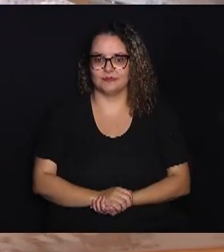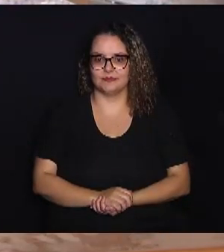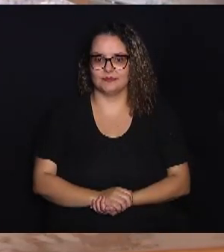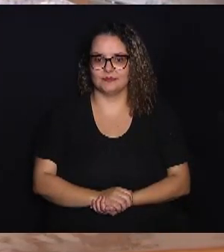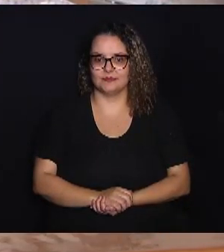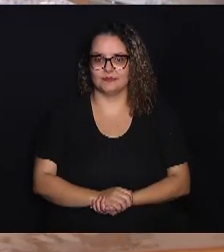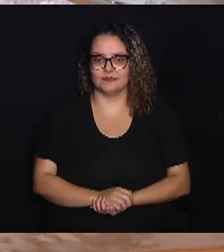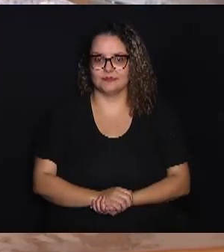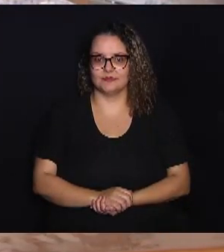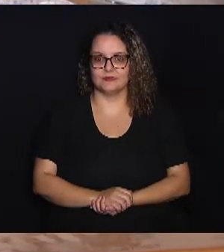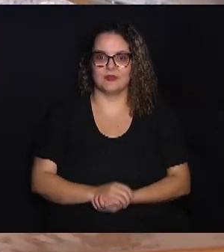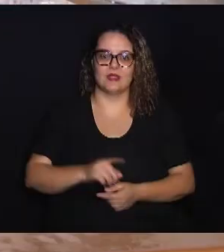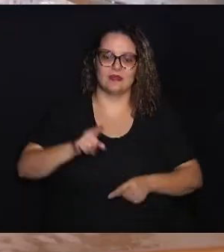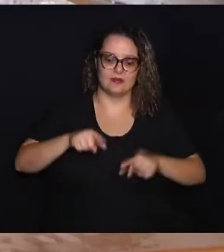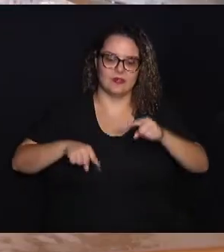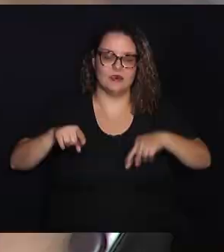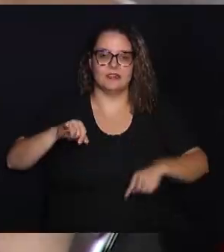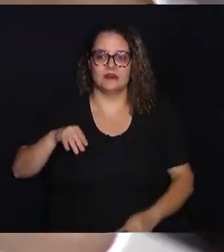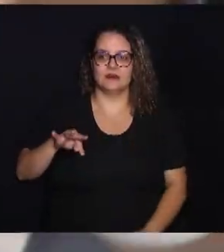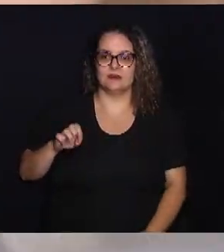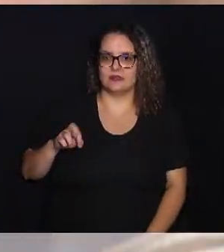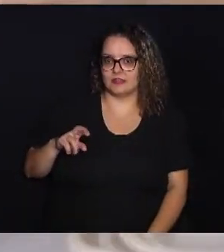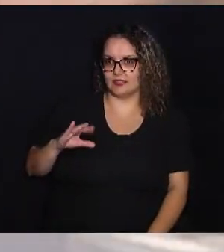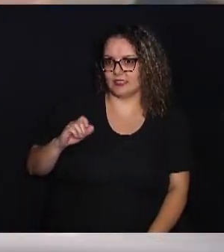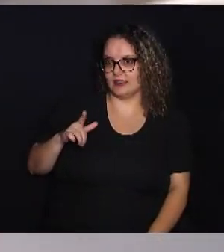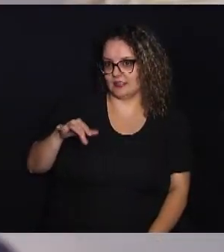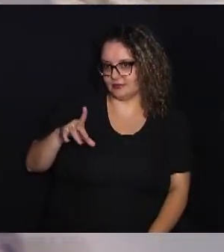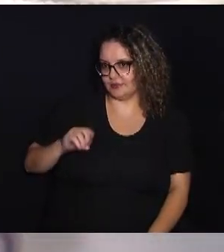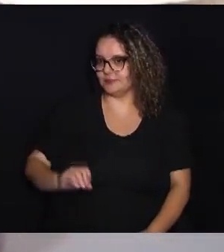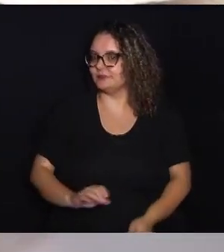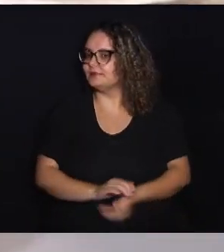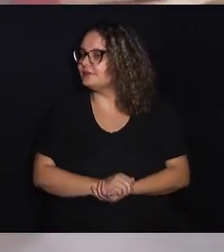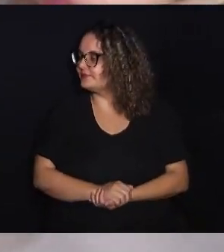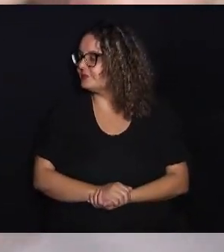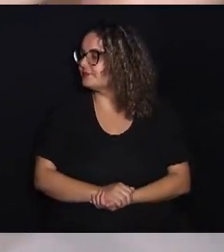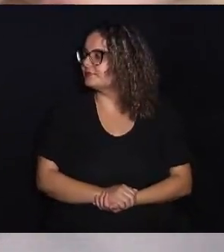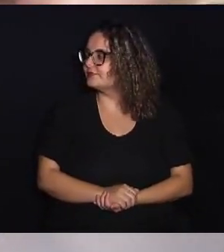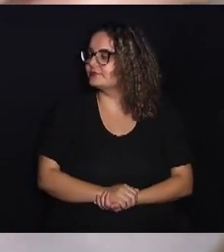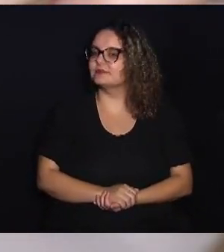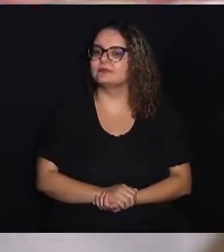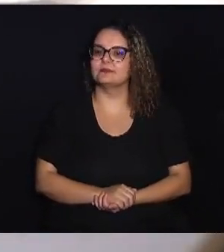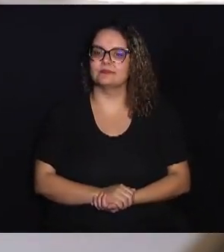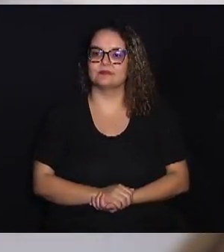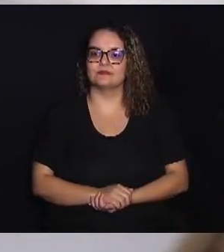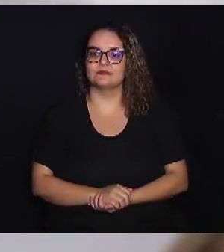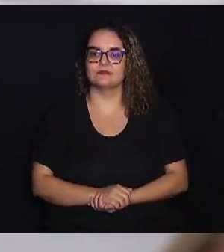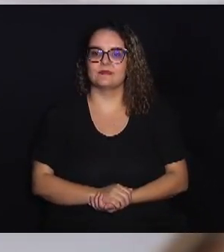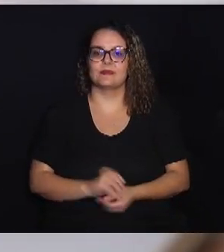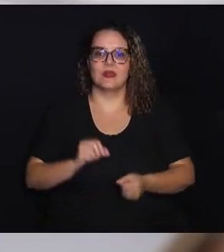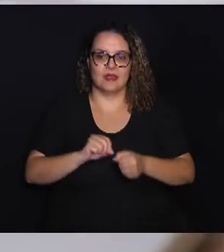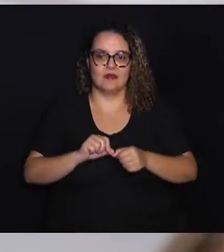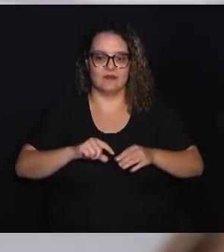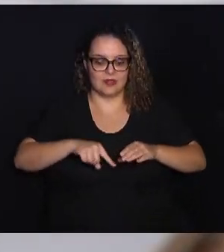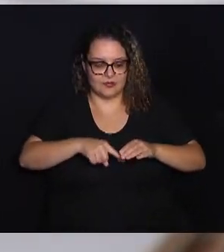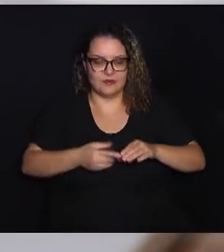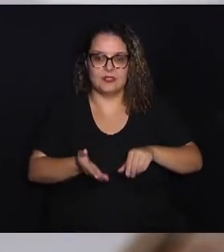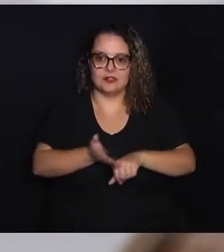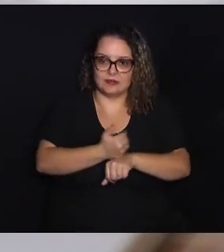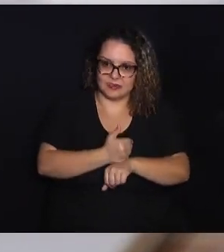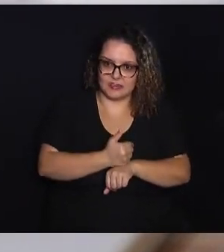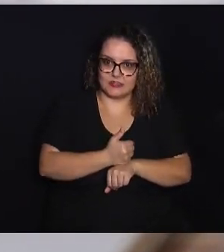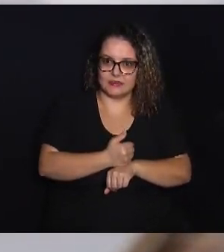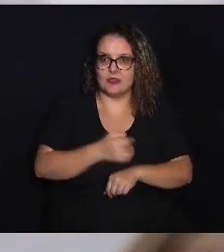então a gente precisa sempre estar protegida. E dependendo do tempo que a gente fica com a micro retífica ligada, é importante a gente